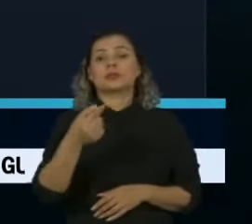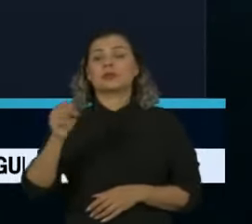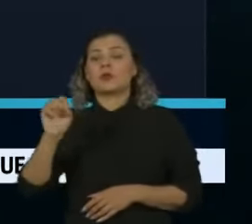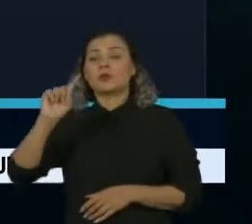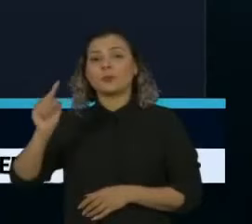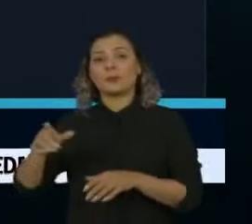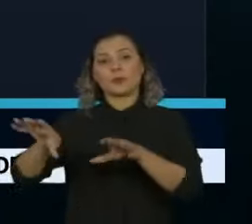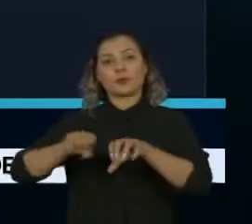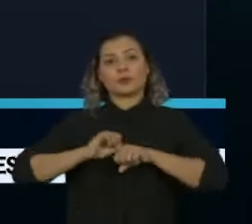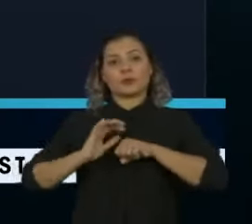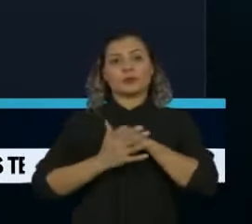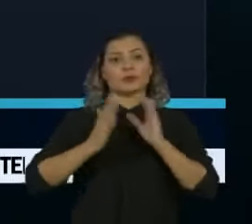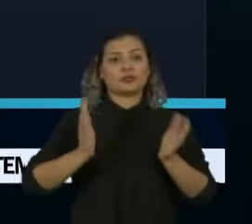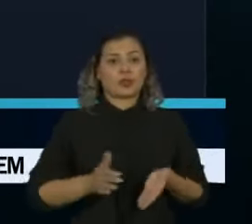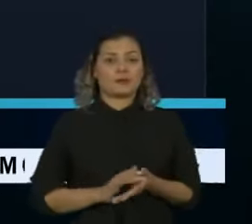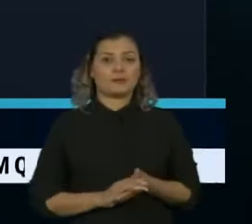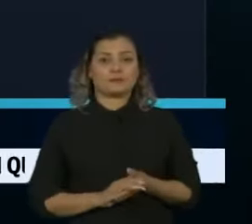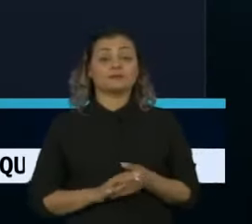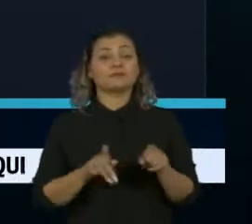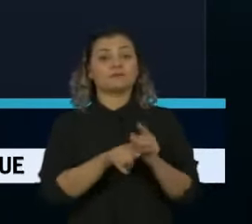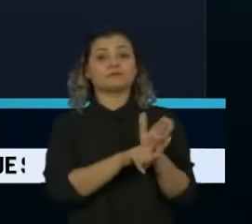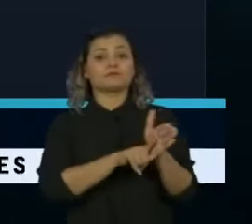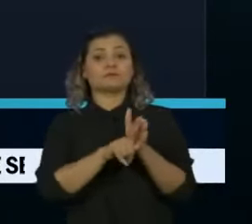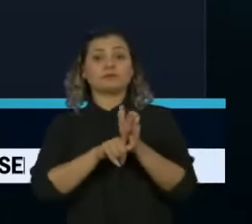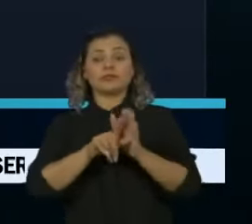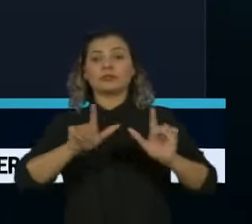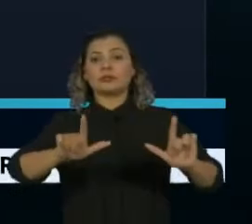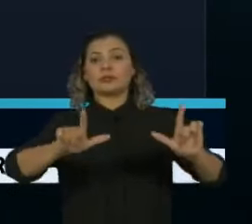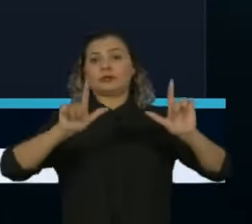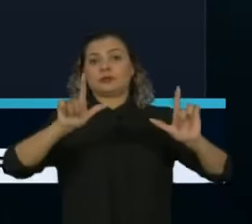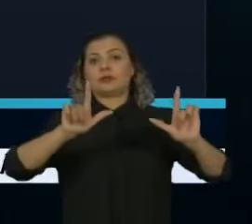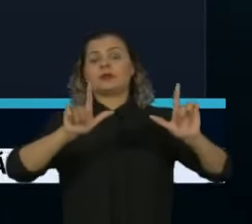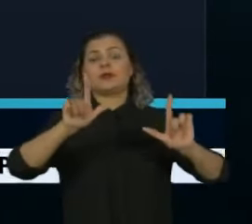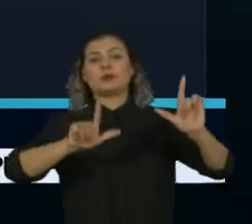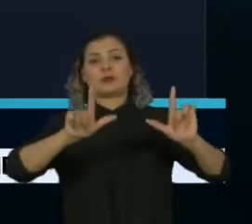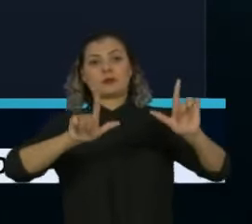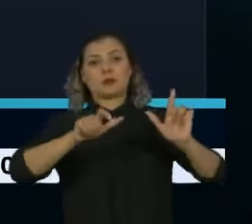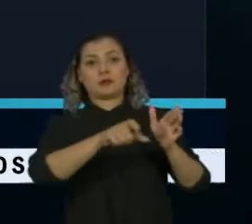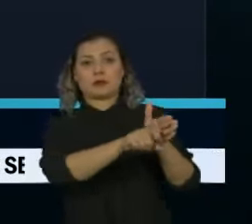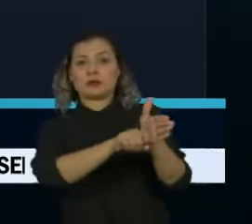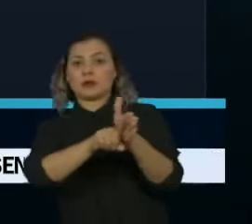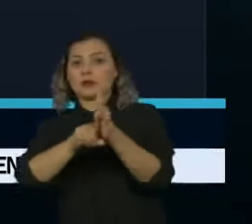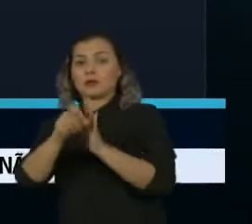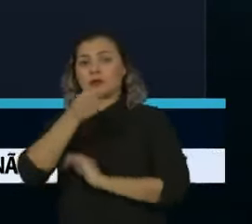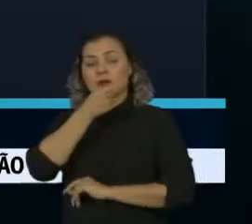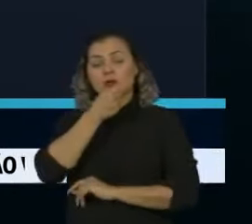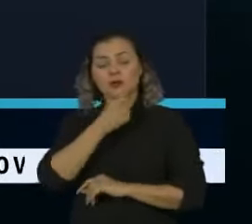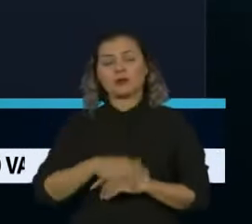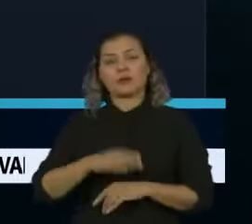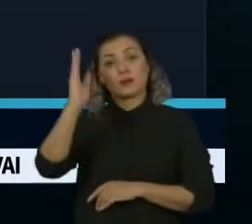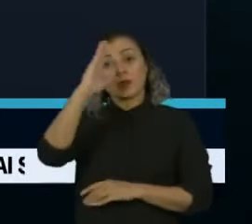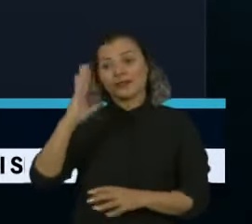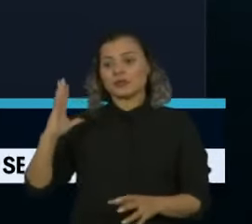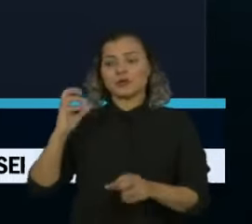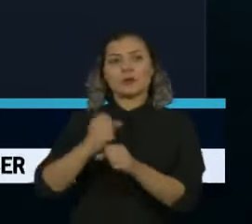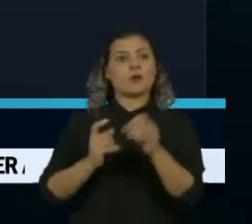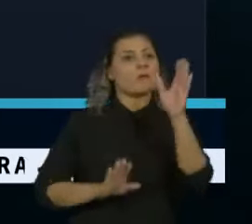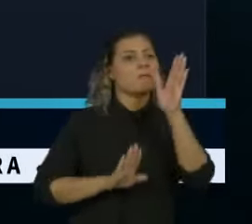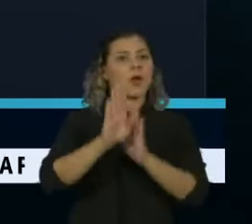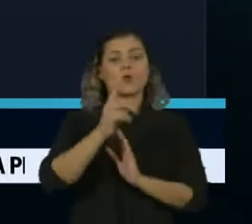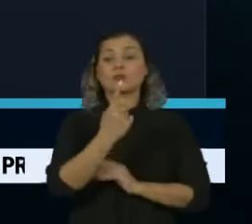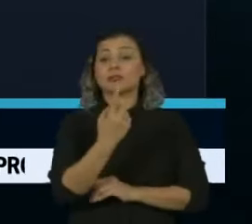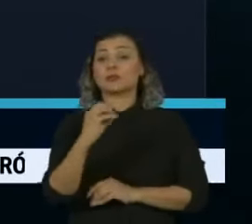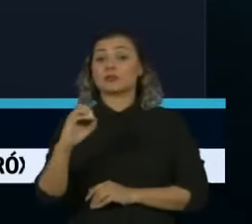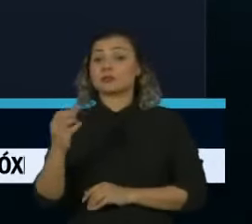3.278.000 casos da Covid-19, de acordo com o consórcio de veículos da imprensa. Agora, o país ultrapassou